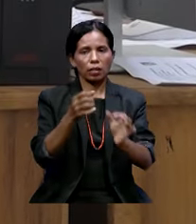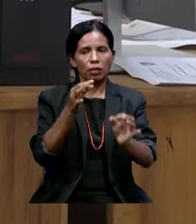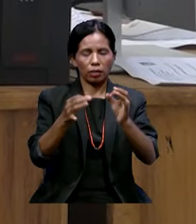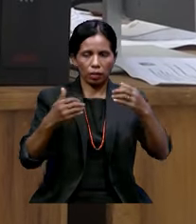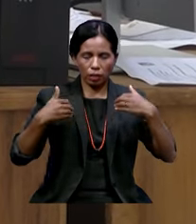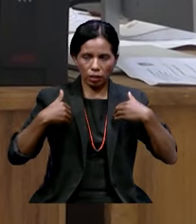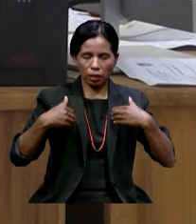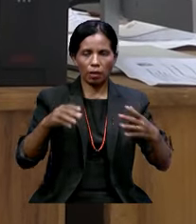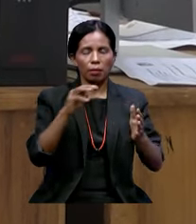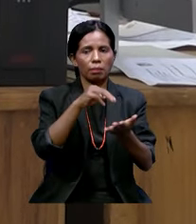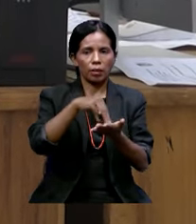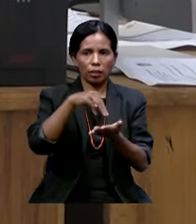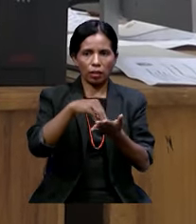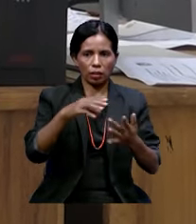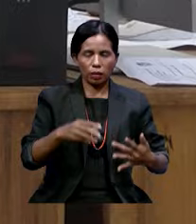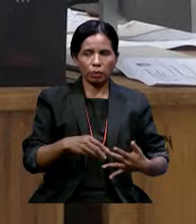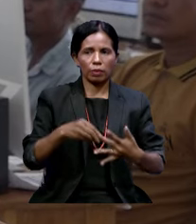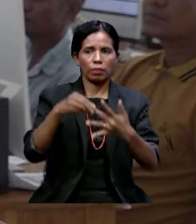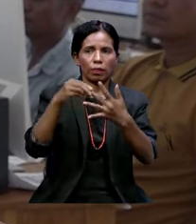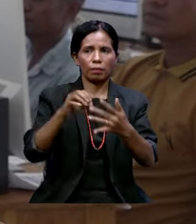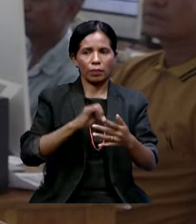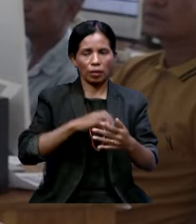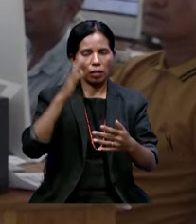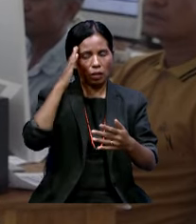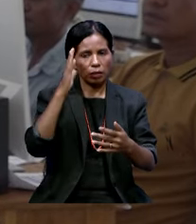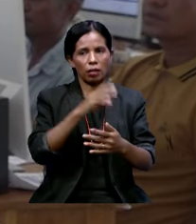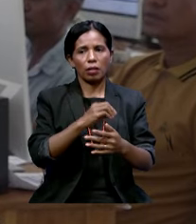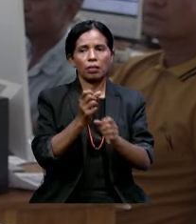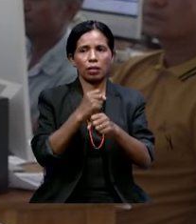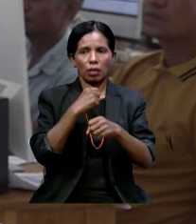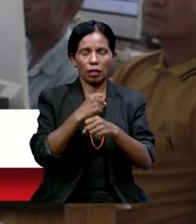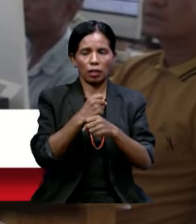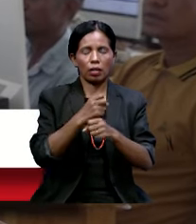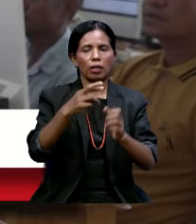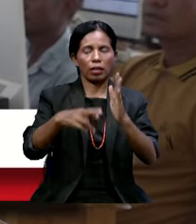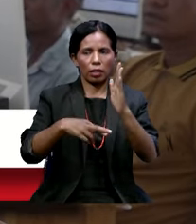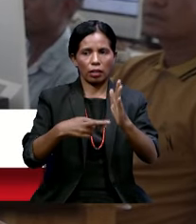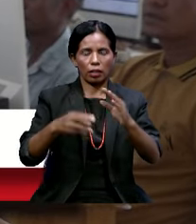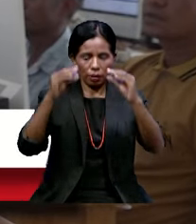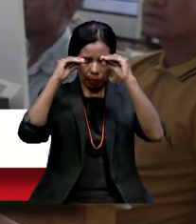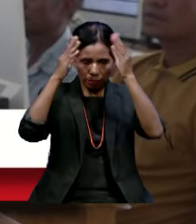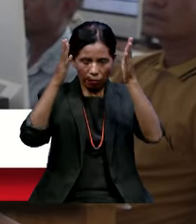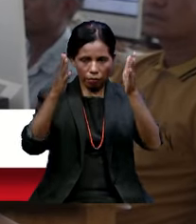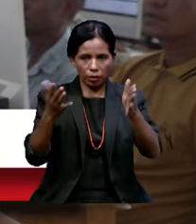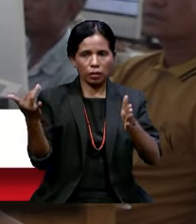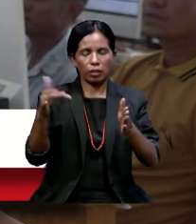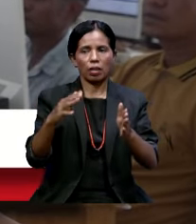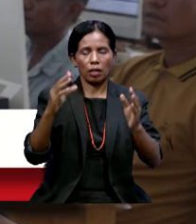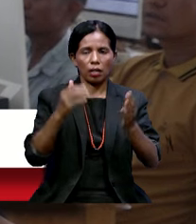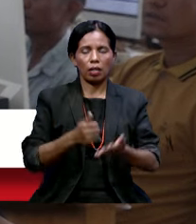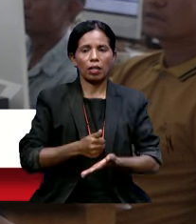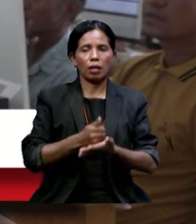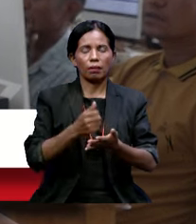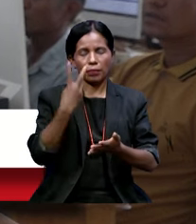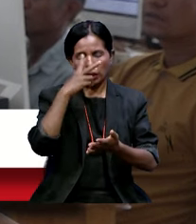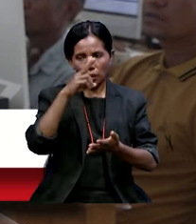ihamos matéria específico. Ava no ainda ne estratégia da halo, ne ainda ne manuringe, siramos ho intama, ita karkpoan sen se ita